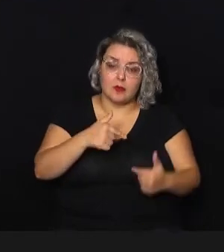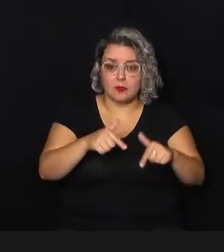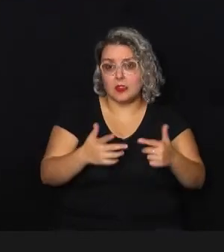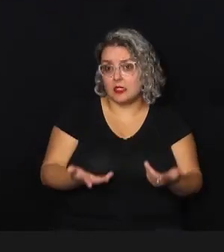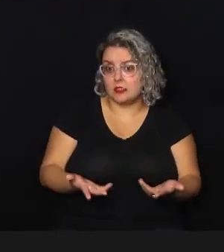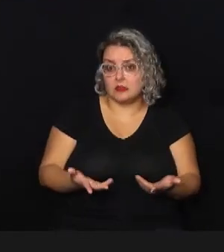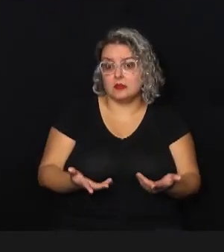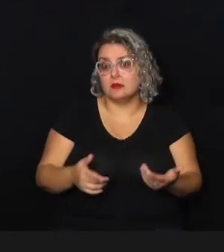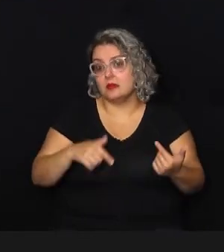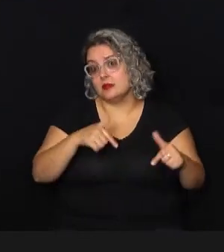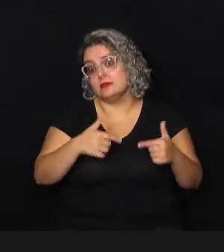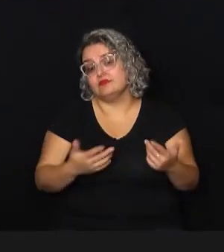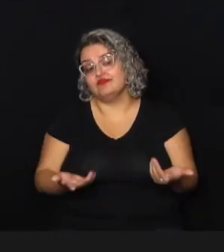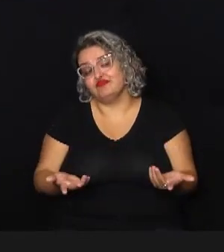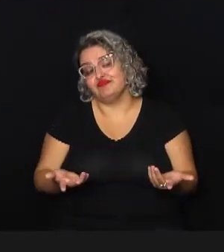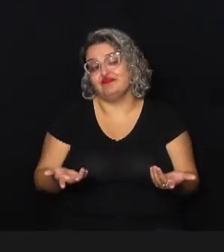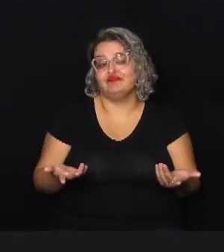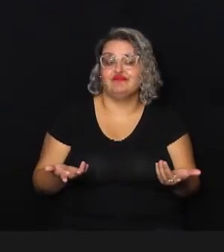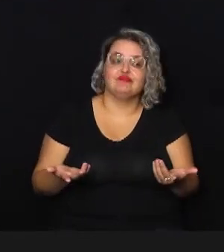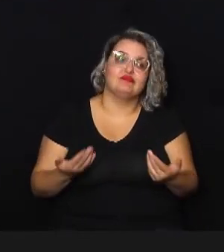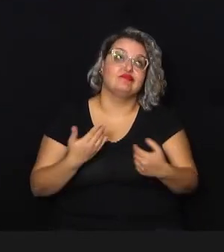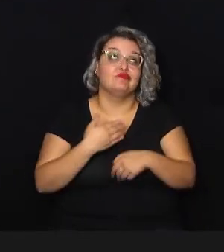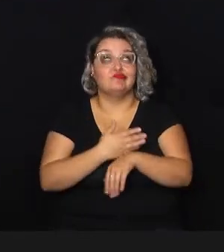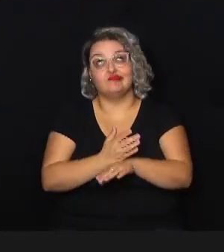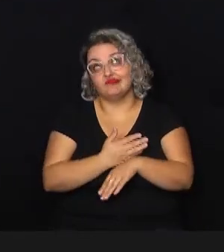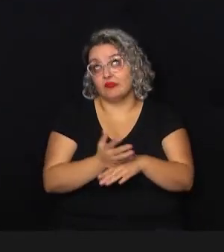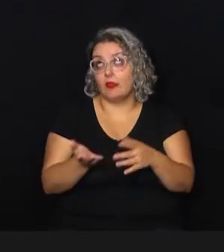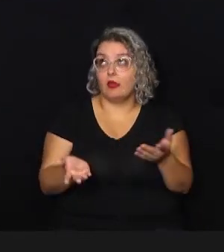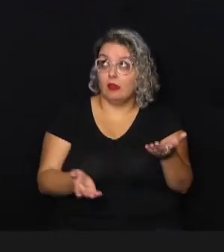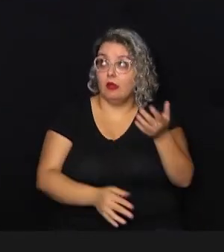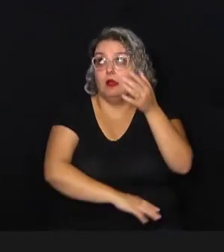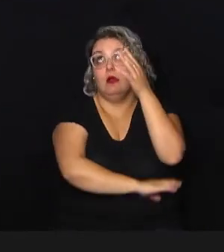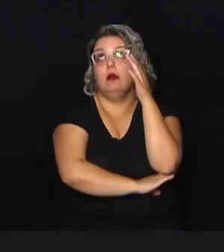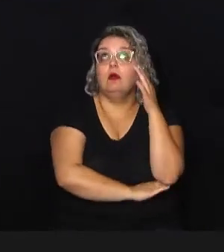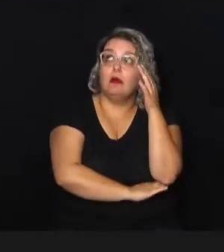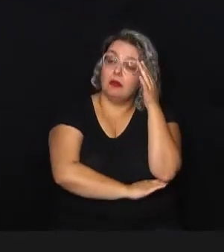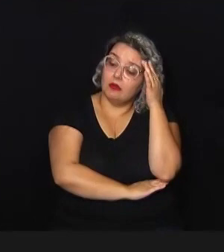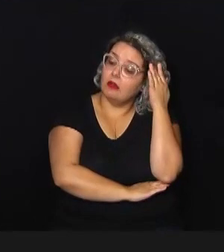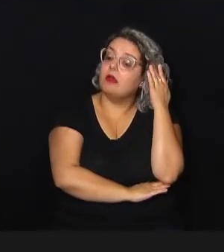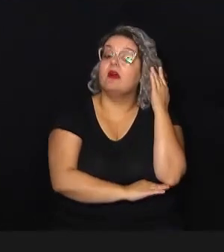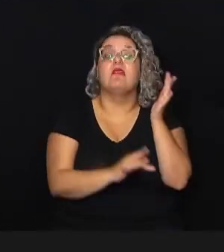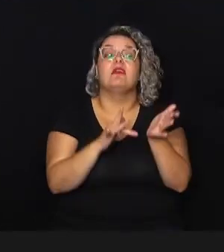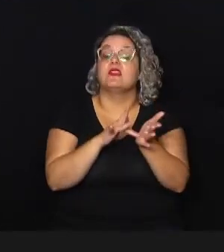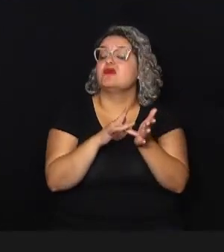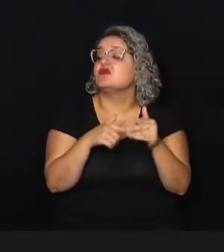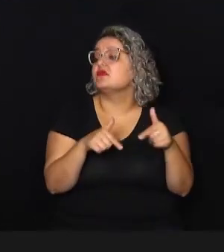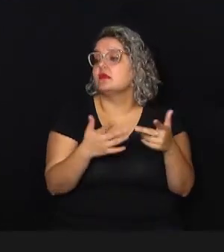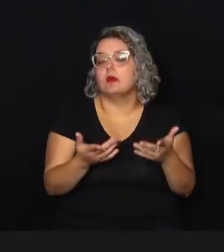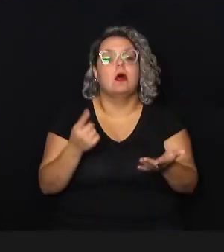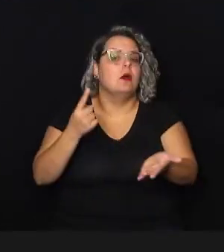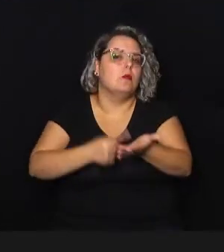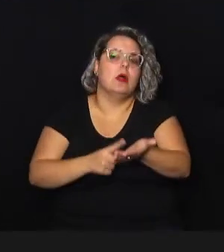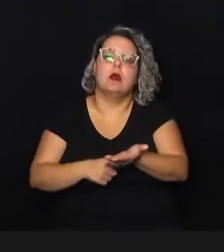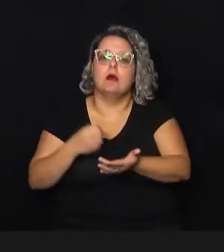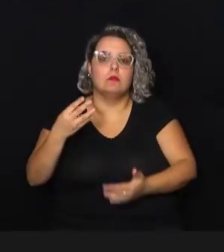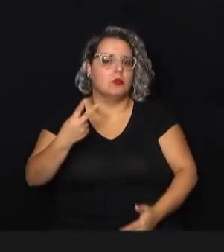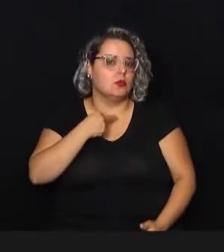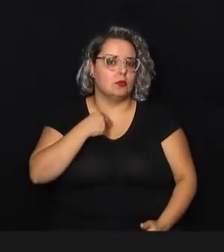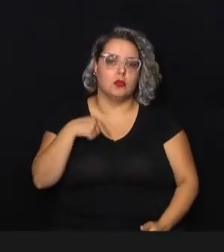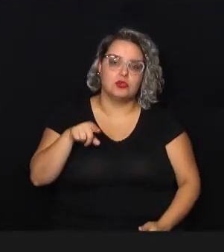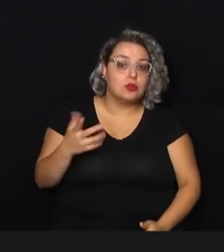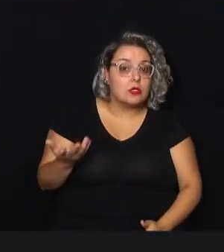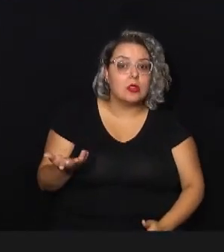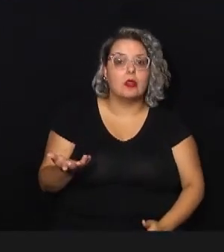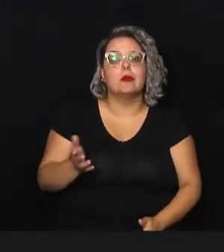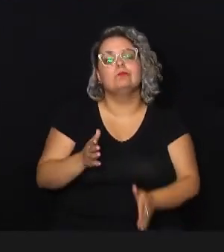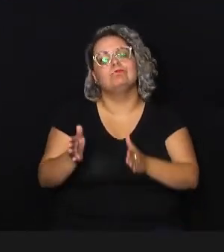está trabalhando ali, digamos assim, desgostoso, porque está querendo curtir o carnaval, enfim, marcou uma viagem, não pôde comparecer. Então, é uma